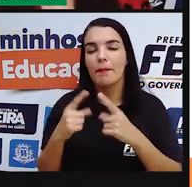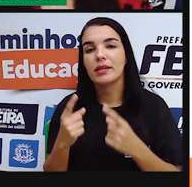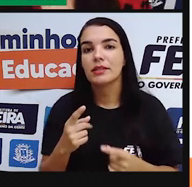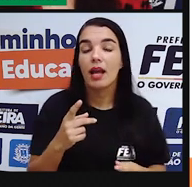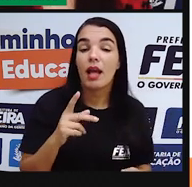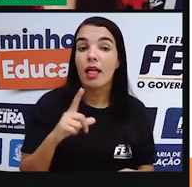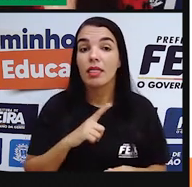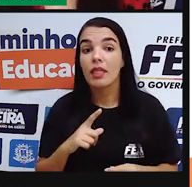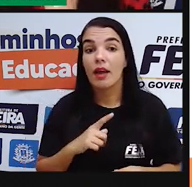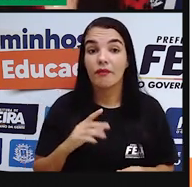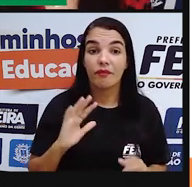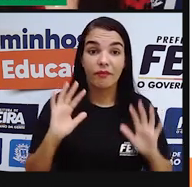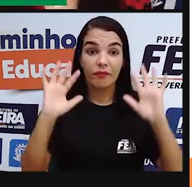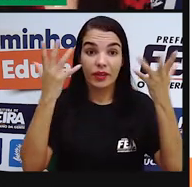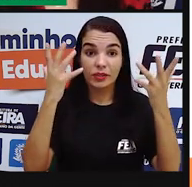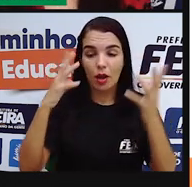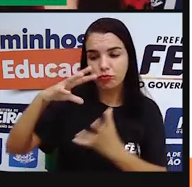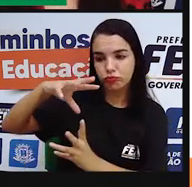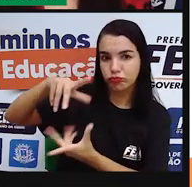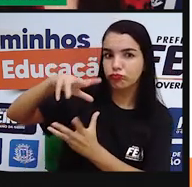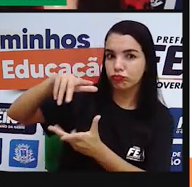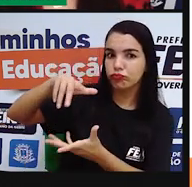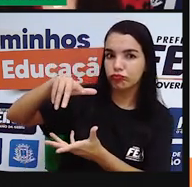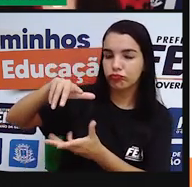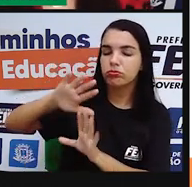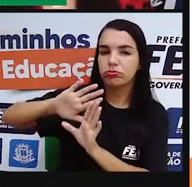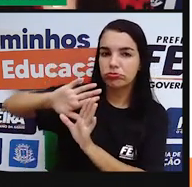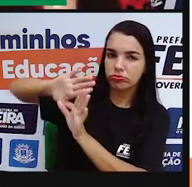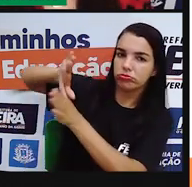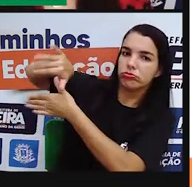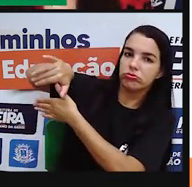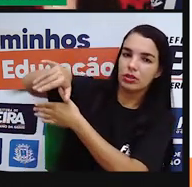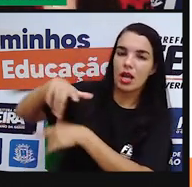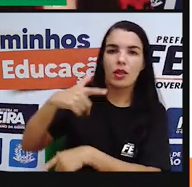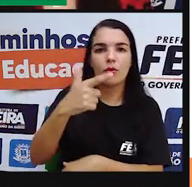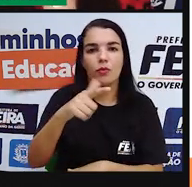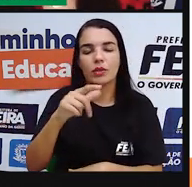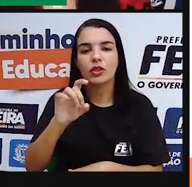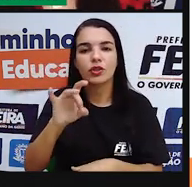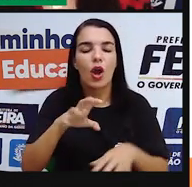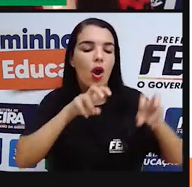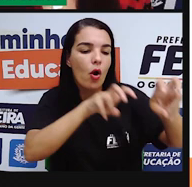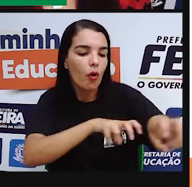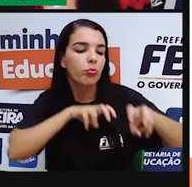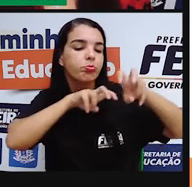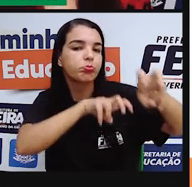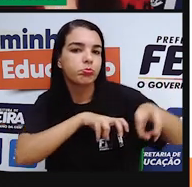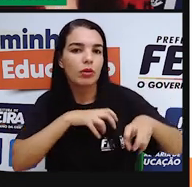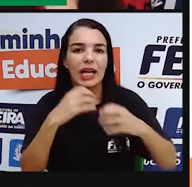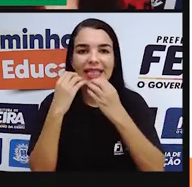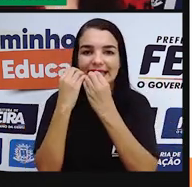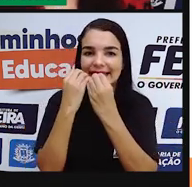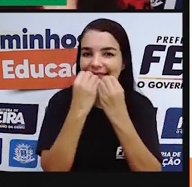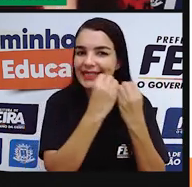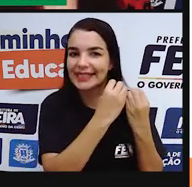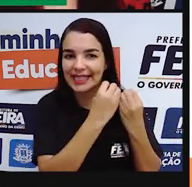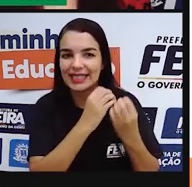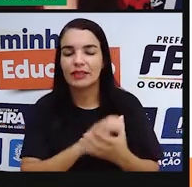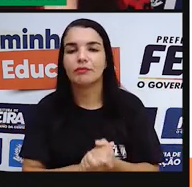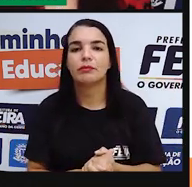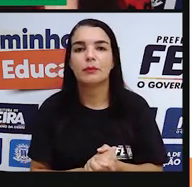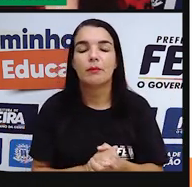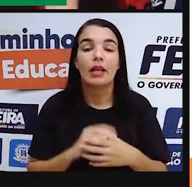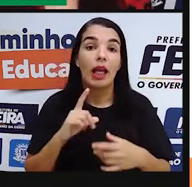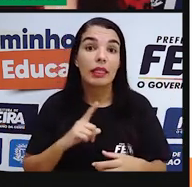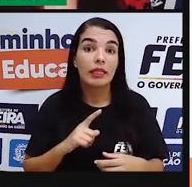festa pagã que era realizada aí na época de colheita. Nela se